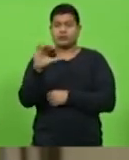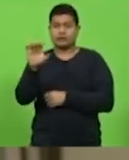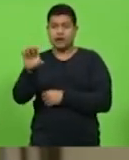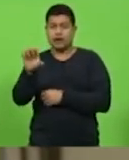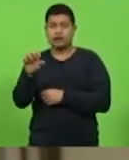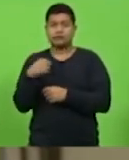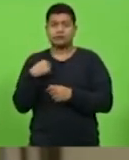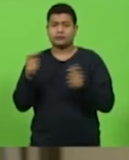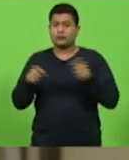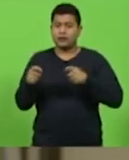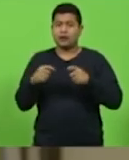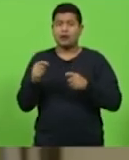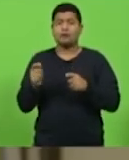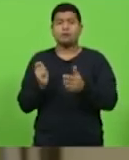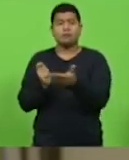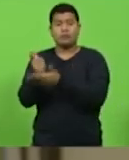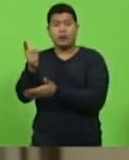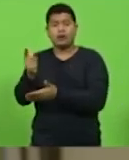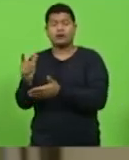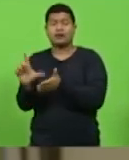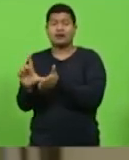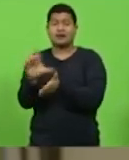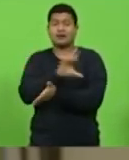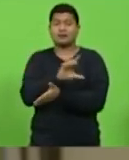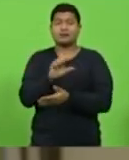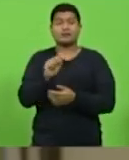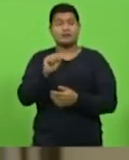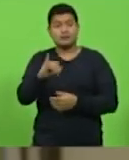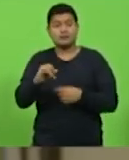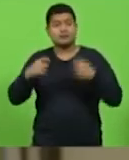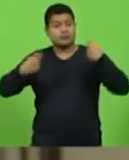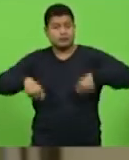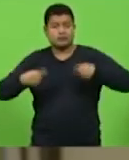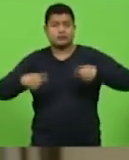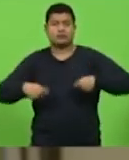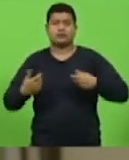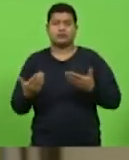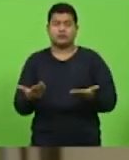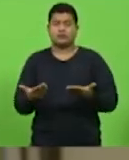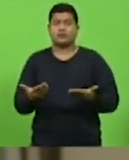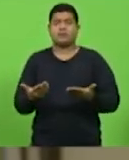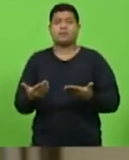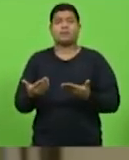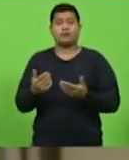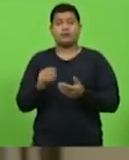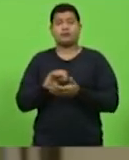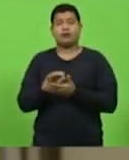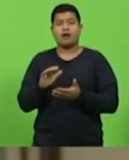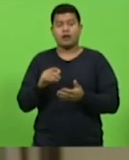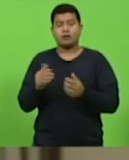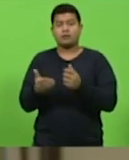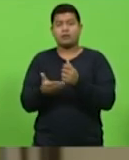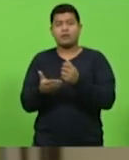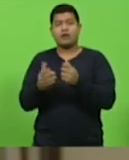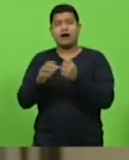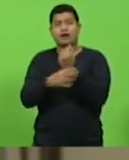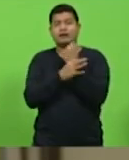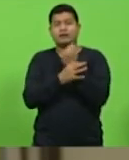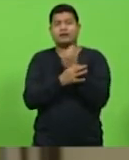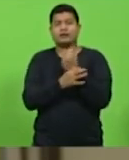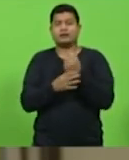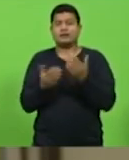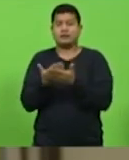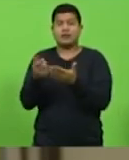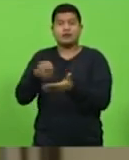mostrasse absolutamente necessário e justificado, excelências, com as cautelas exigidas pelos órgãos de controle externo, o